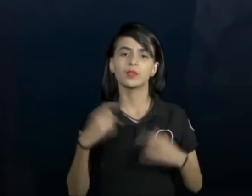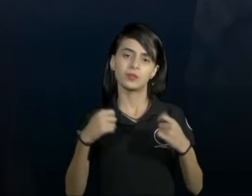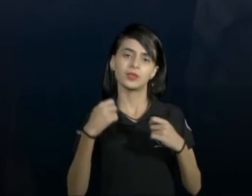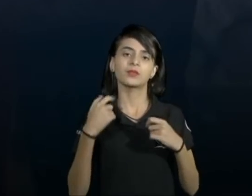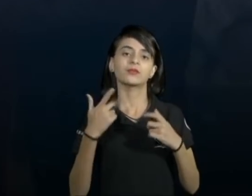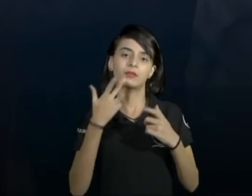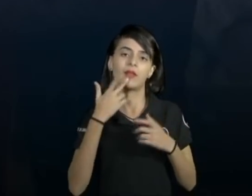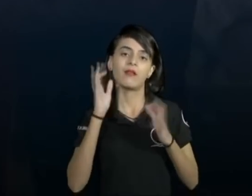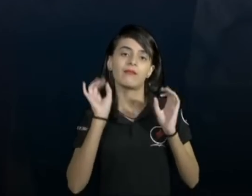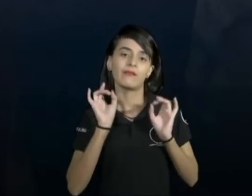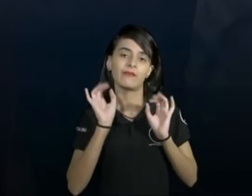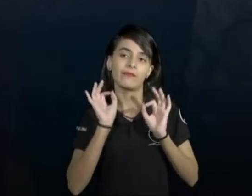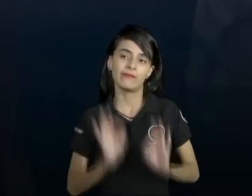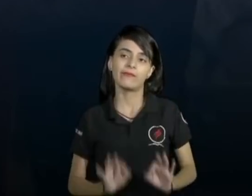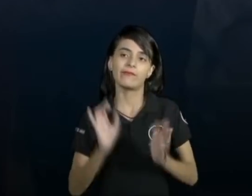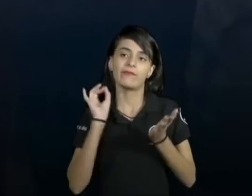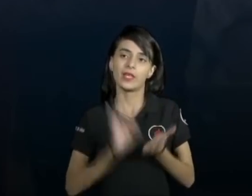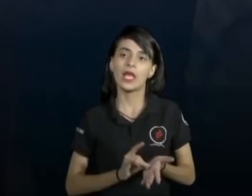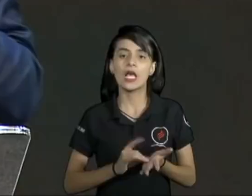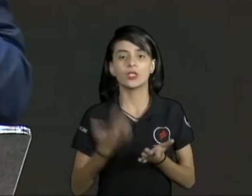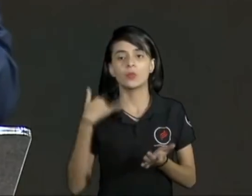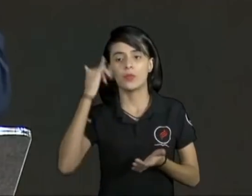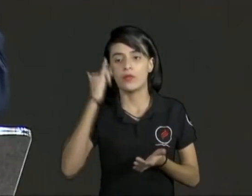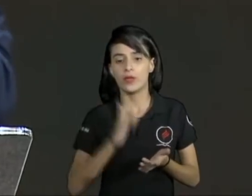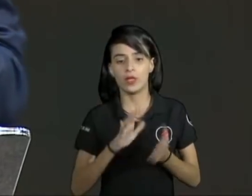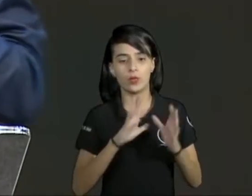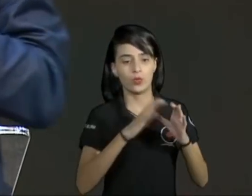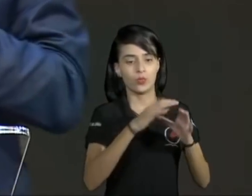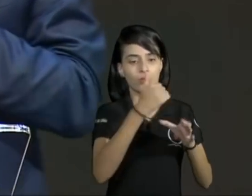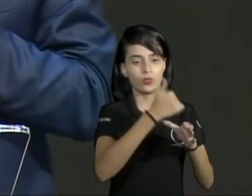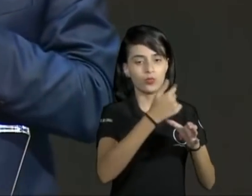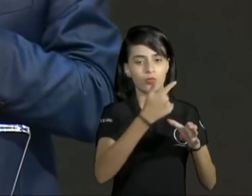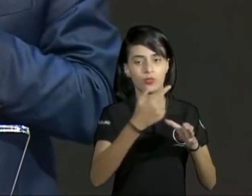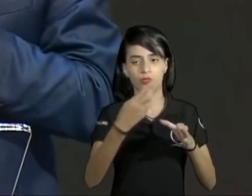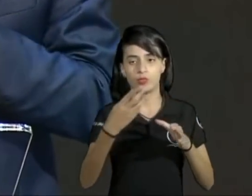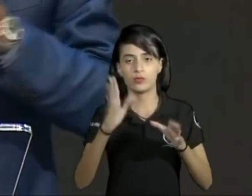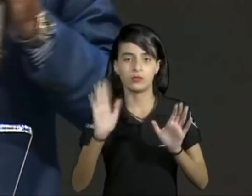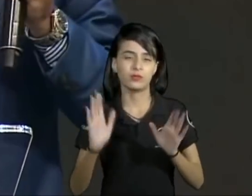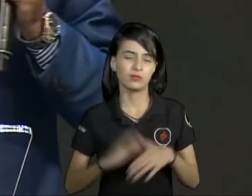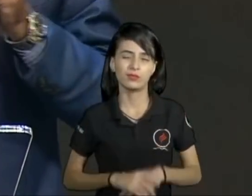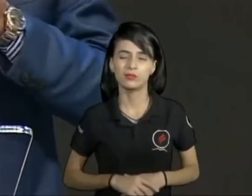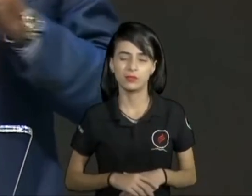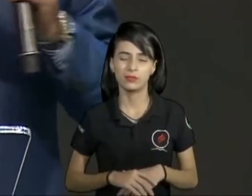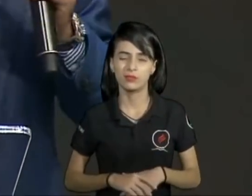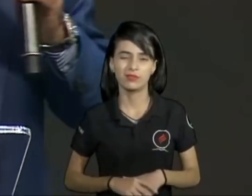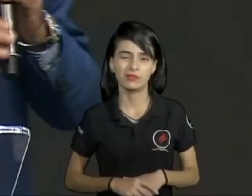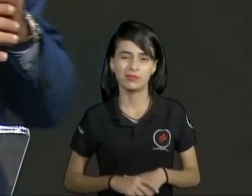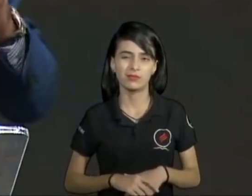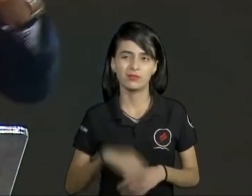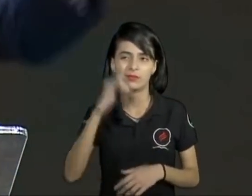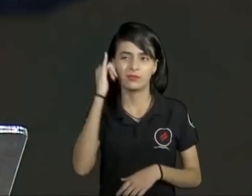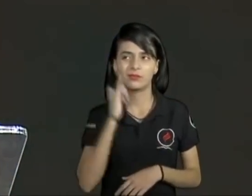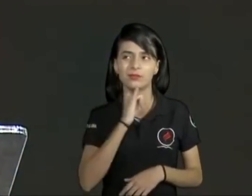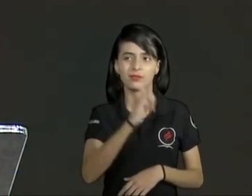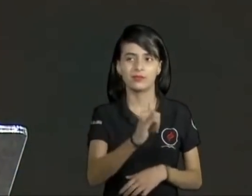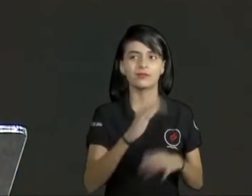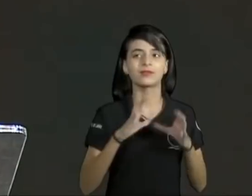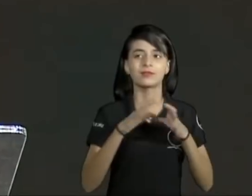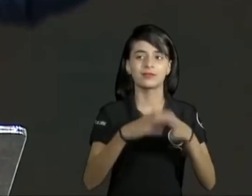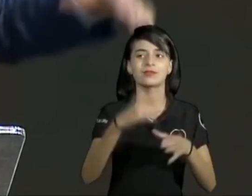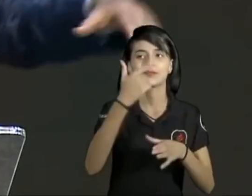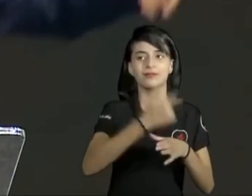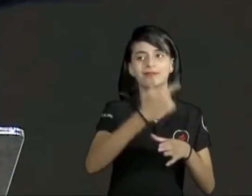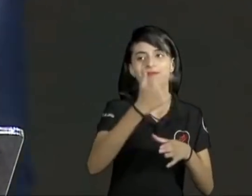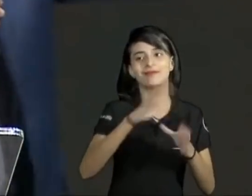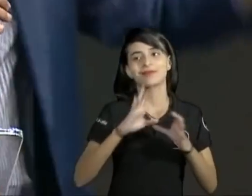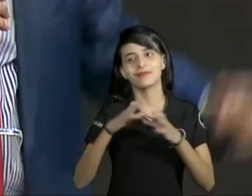tenho que ser honesto eu tô liberando palavra profética para quem pertence ao primeiro grupo eu tô liberando palavra profética para quem